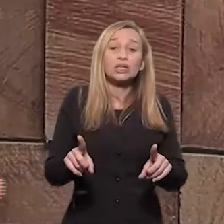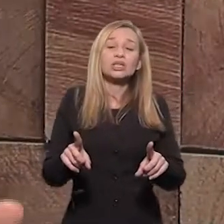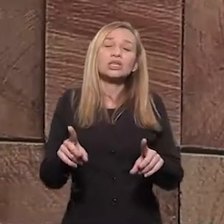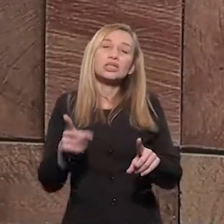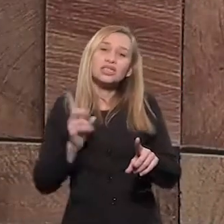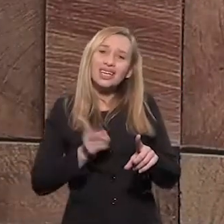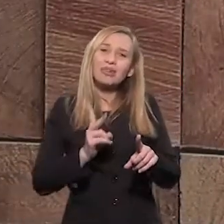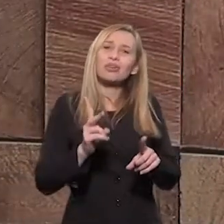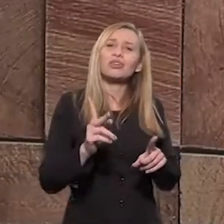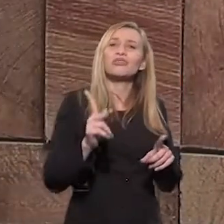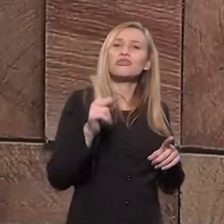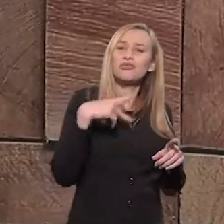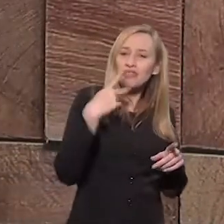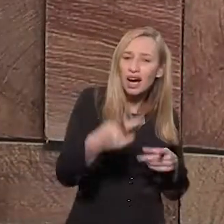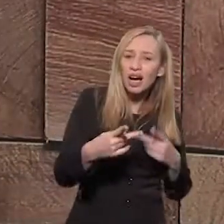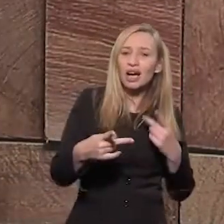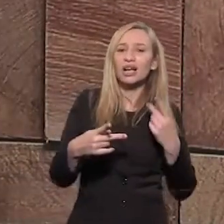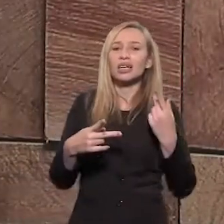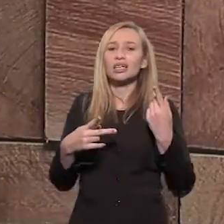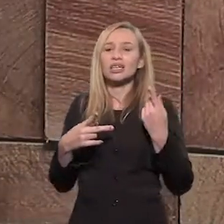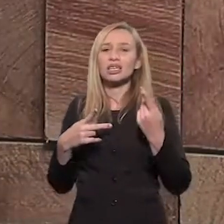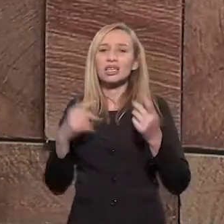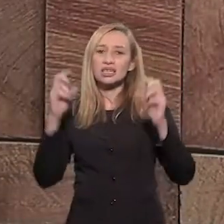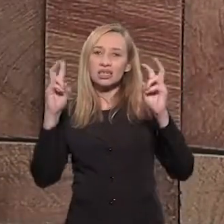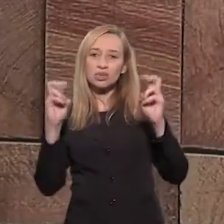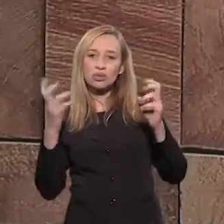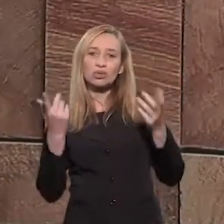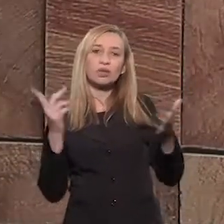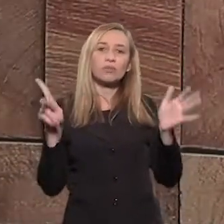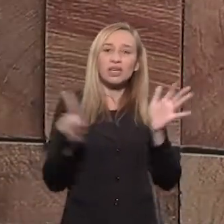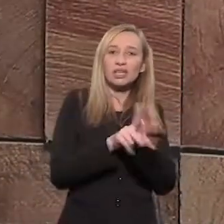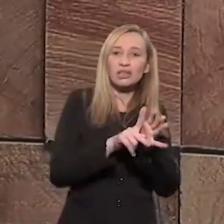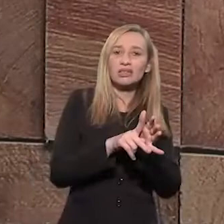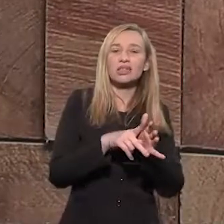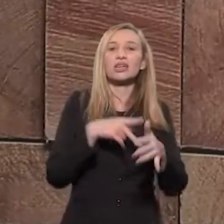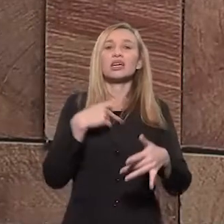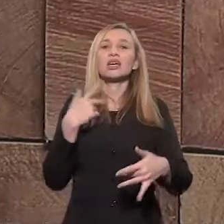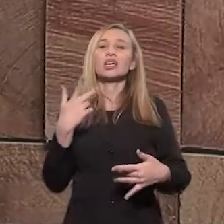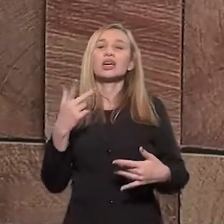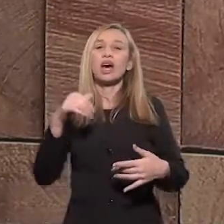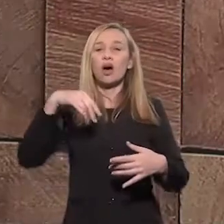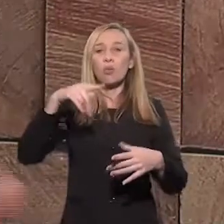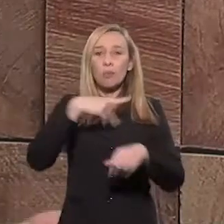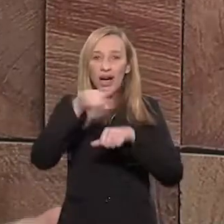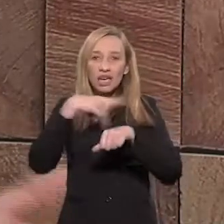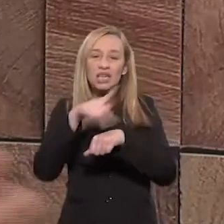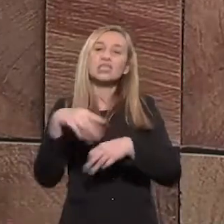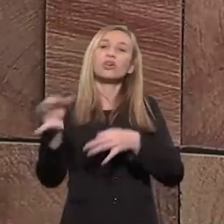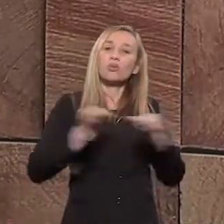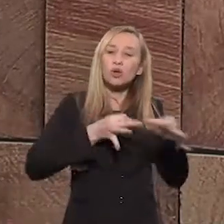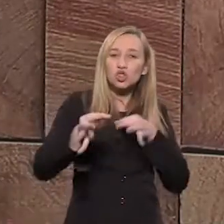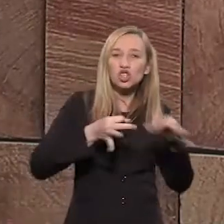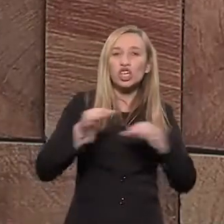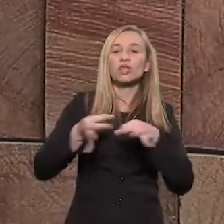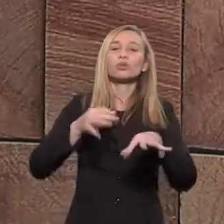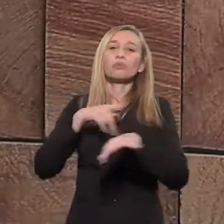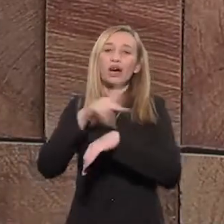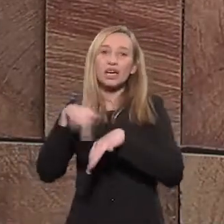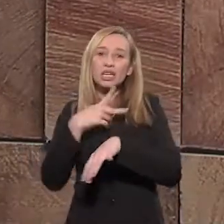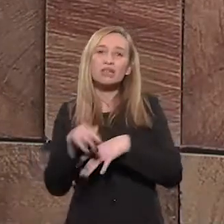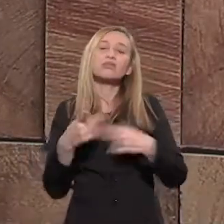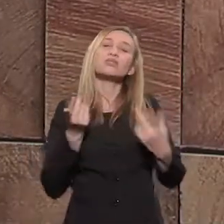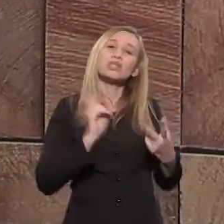ele o tempo todo sugere essa questão do pertencimento nacional, do pertencimento a um país, a um projeto de